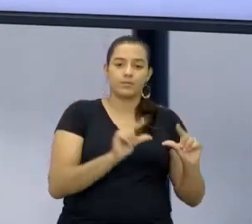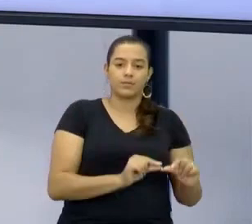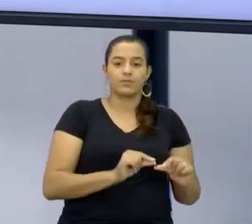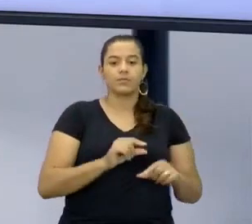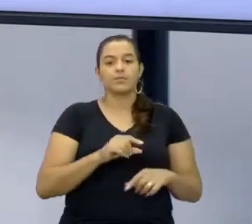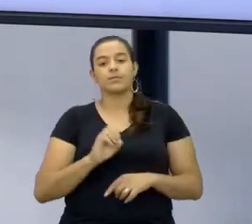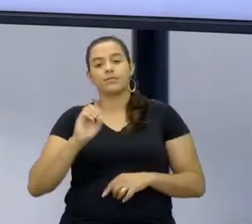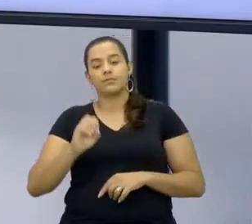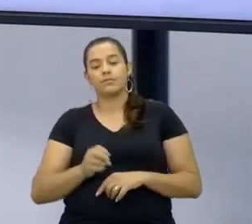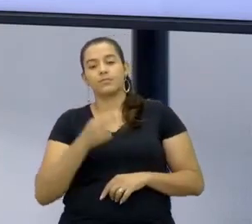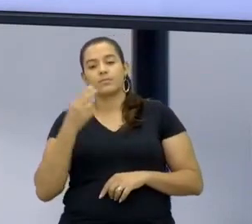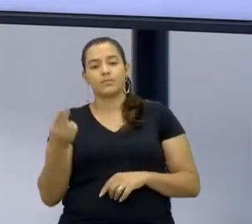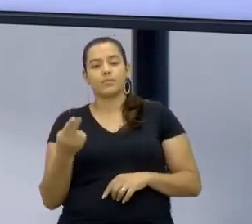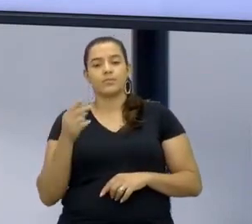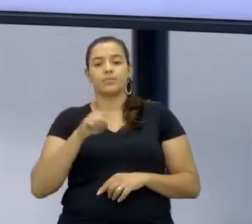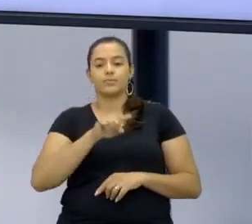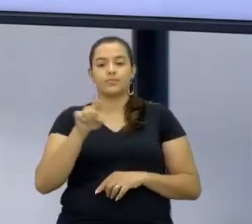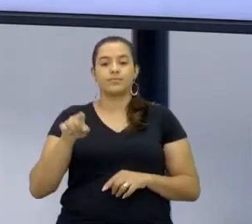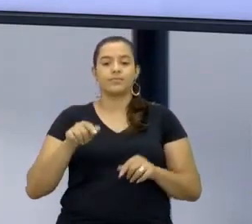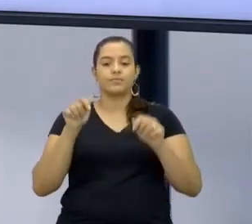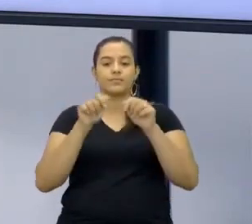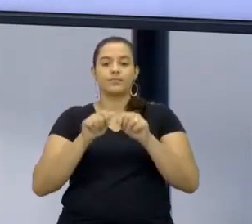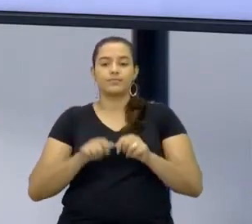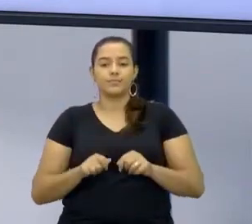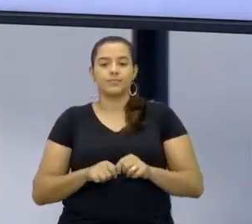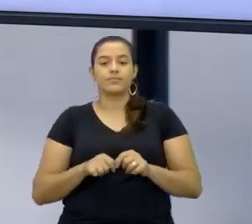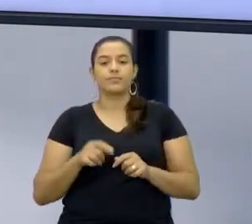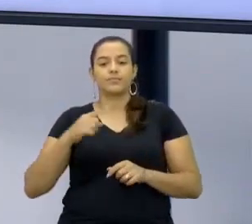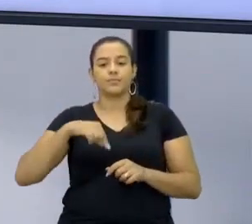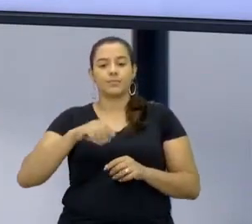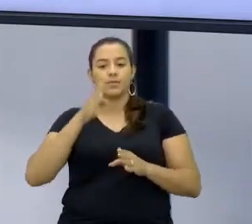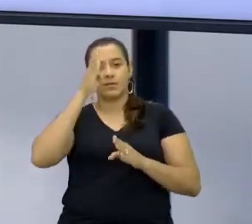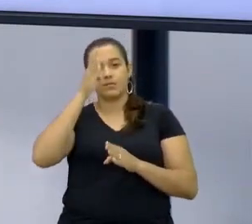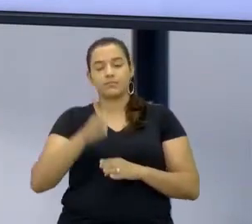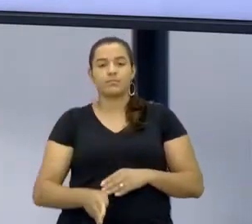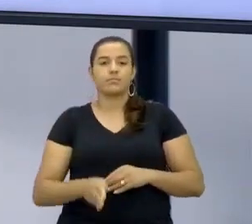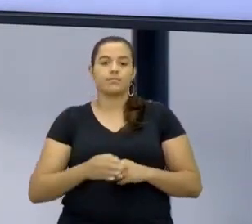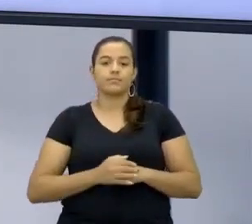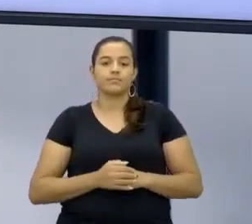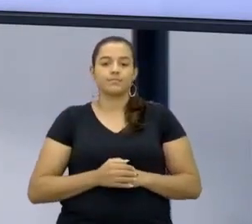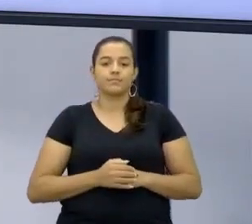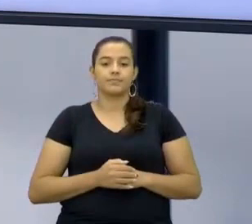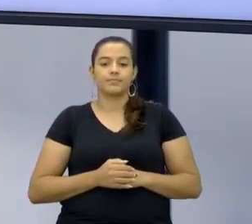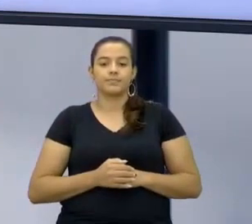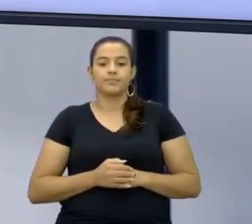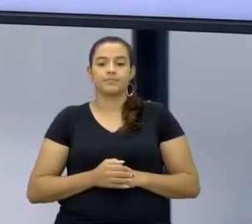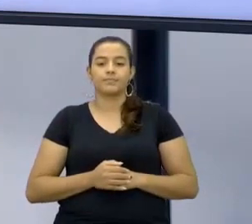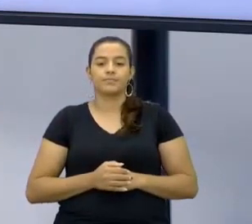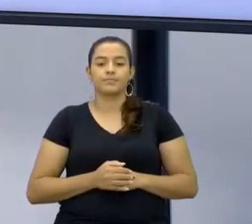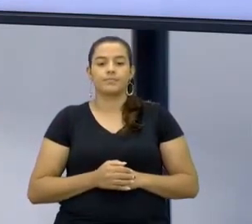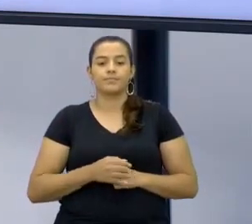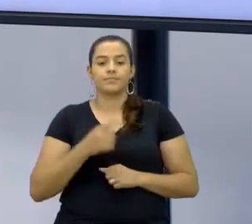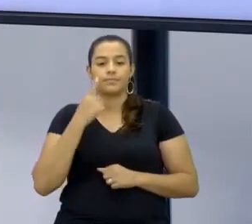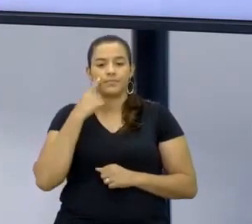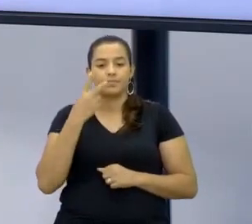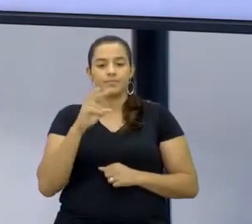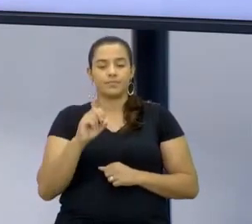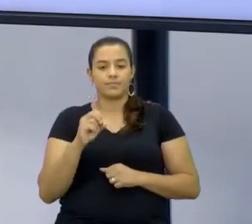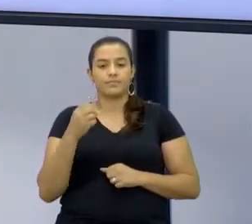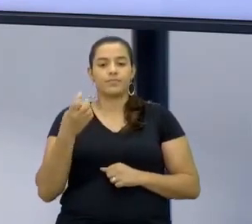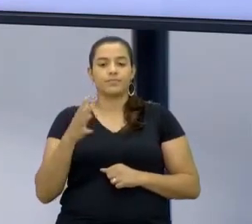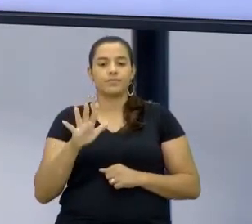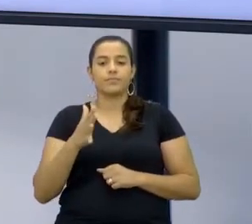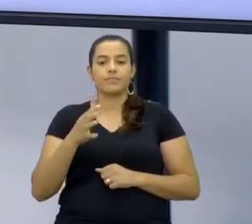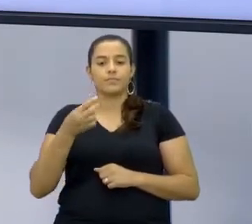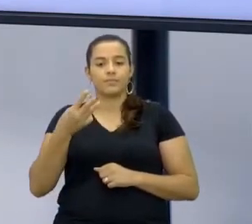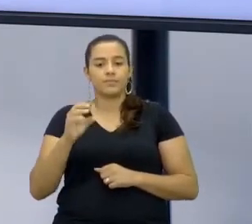cronômetro, ou você pode fazer aqui como eu fiz, contando reto, tá certo? Então eu contei 10, 20, né, mais ou